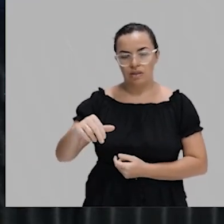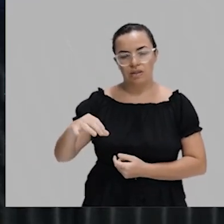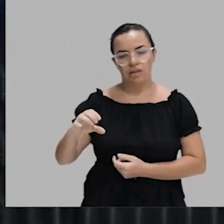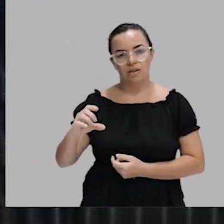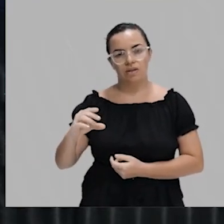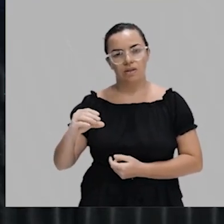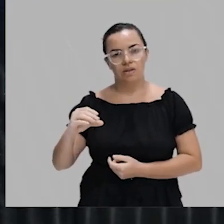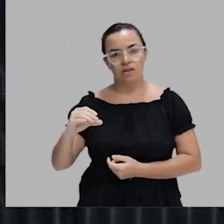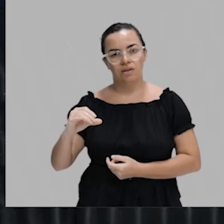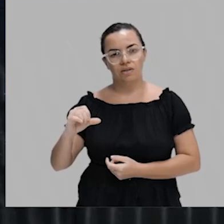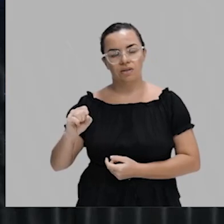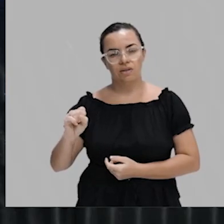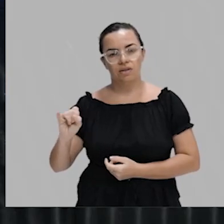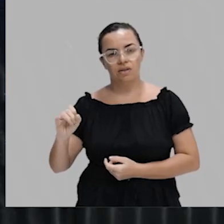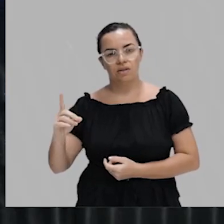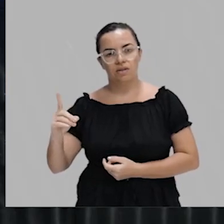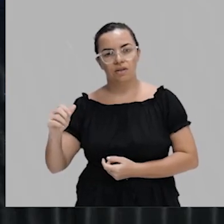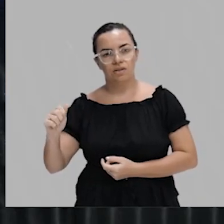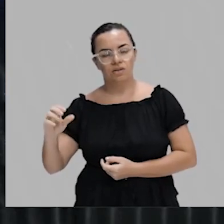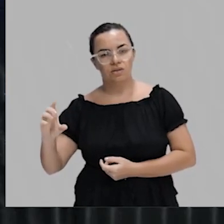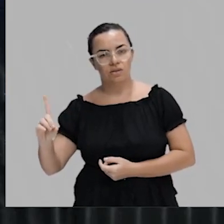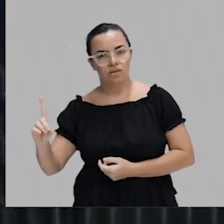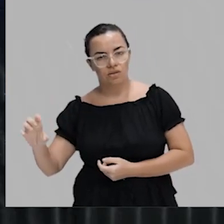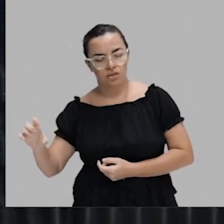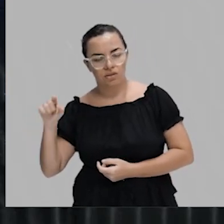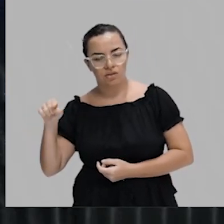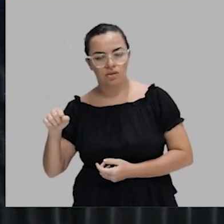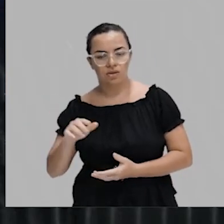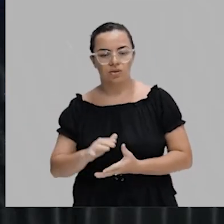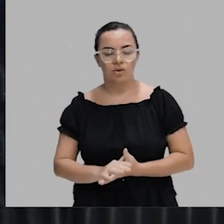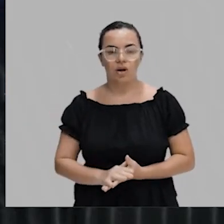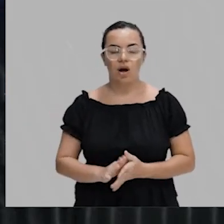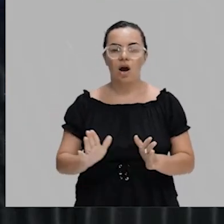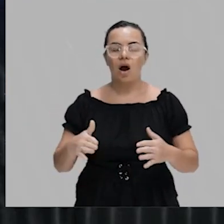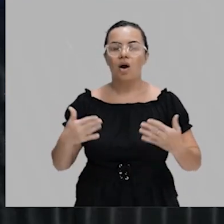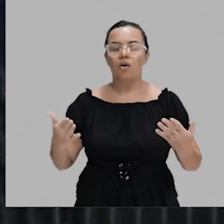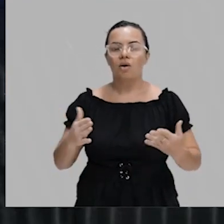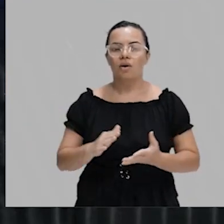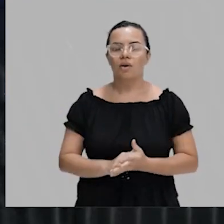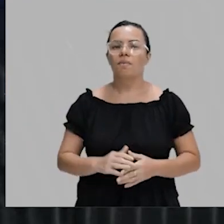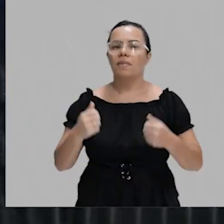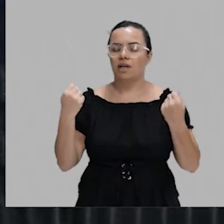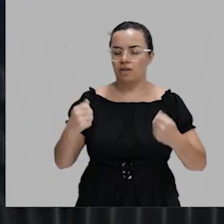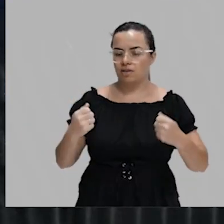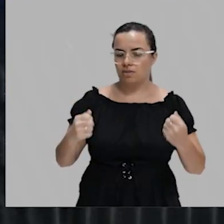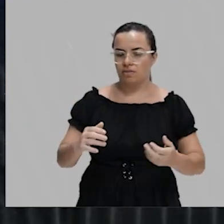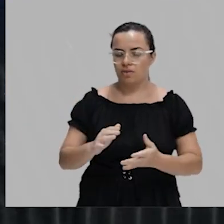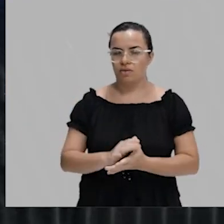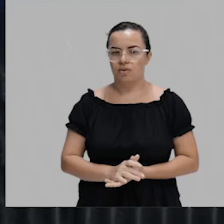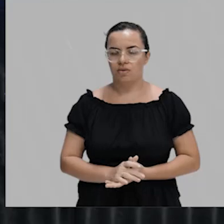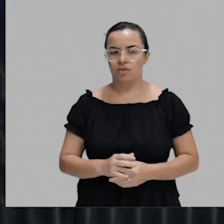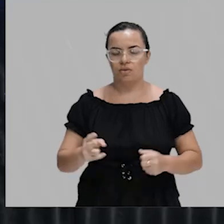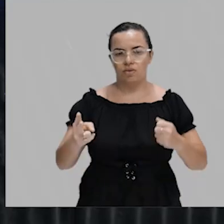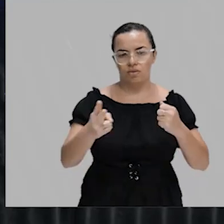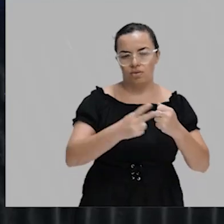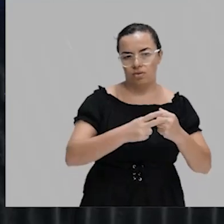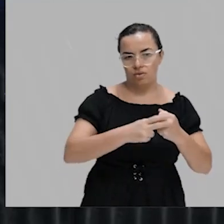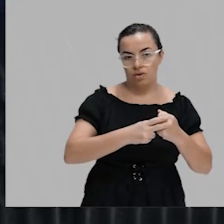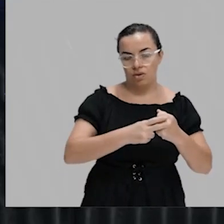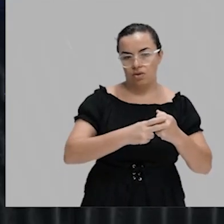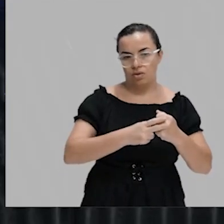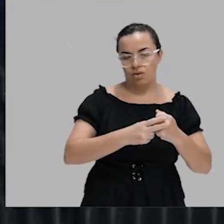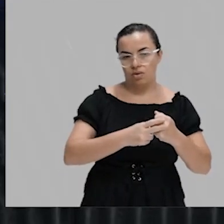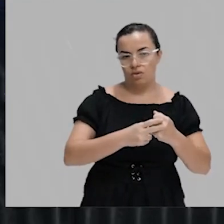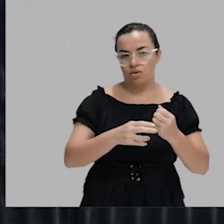verbo, necessitar é verbo. Quem tem necessidade de alguma coisa. Então, tanto o verbo quanto o nome